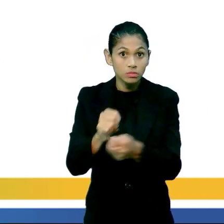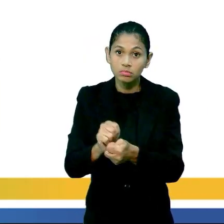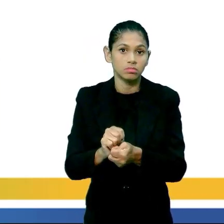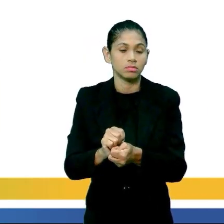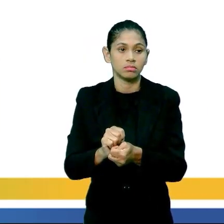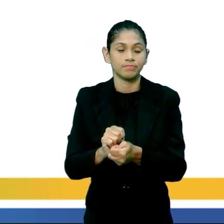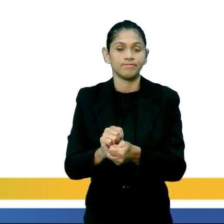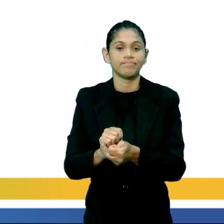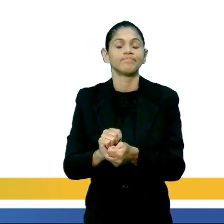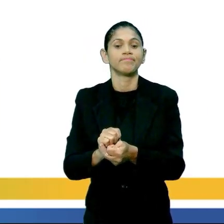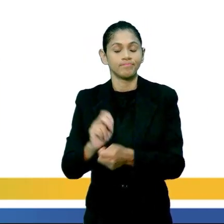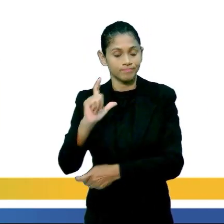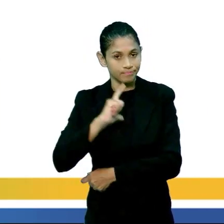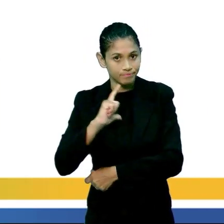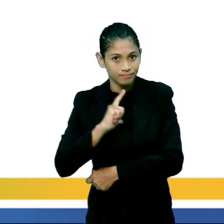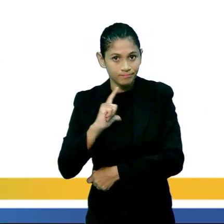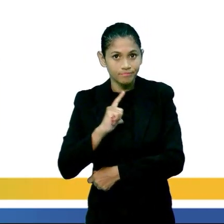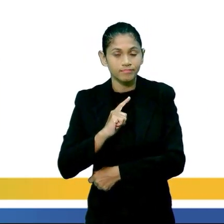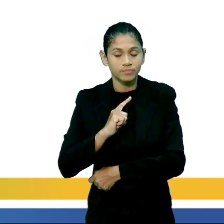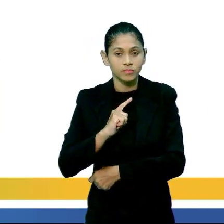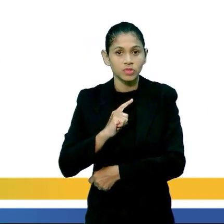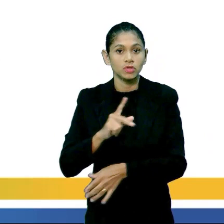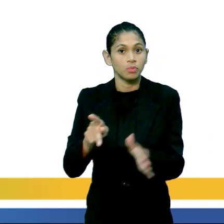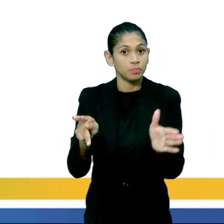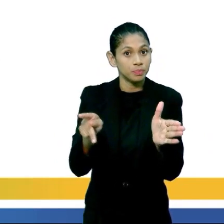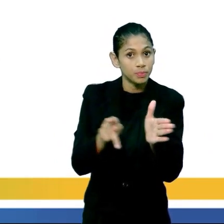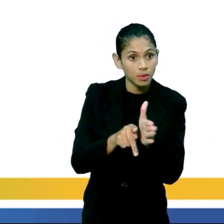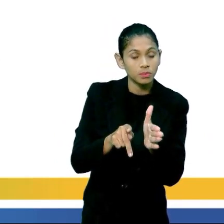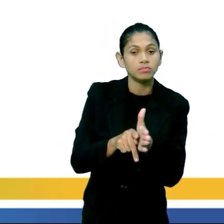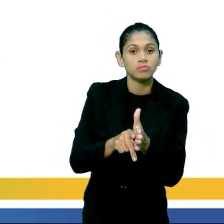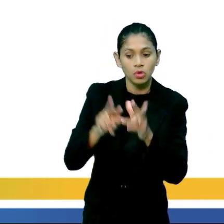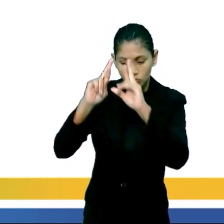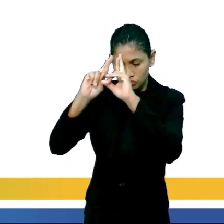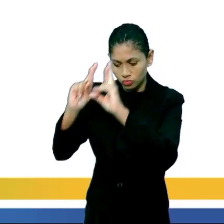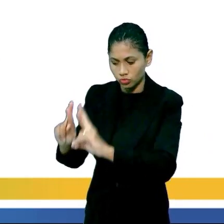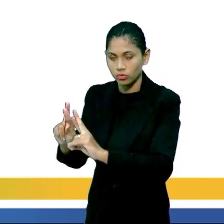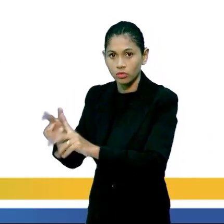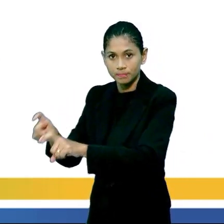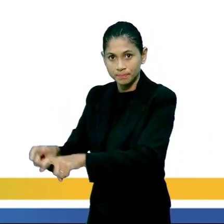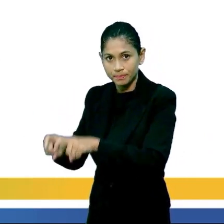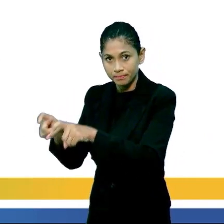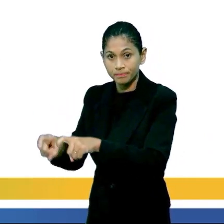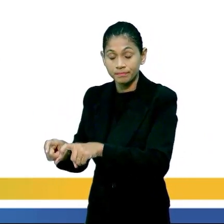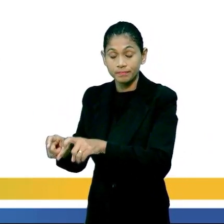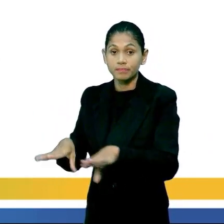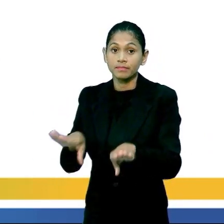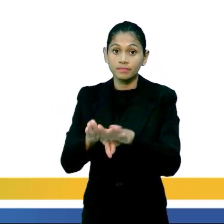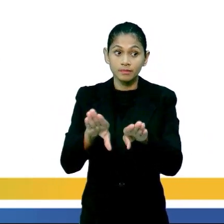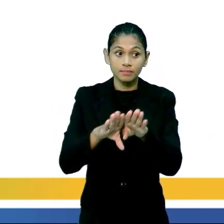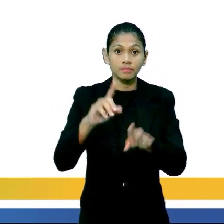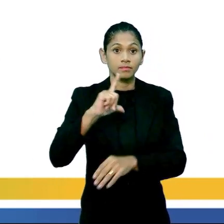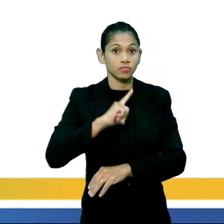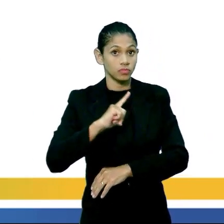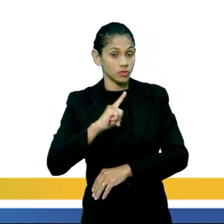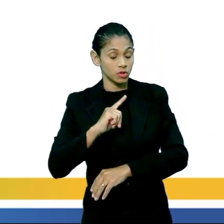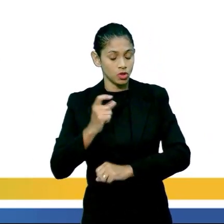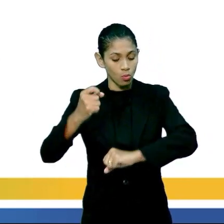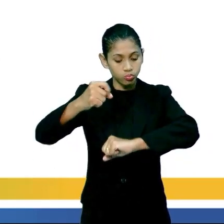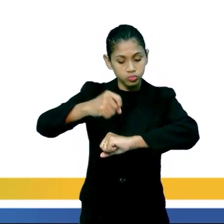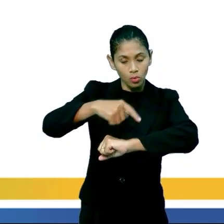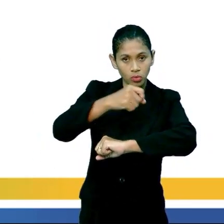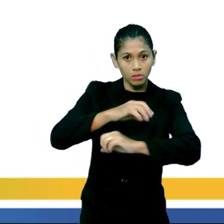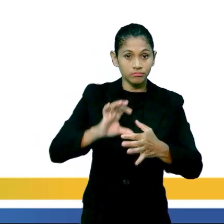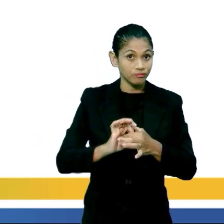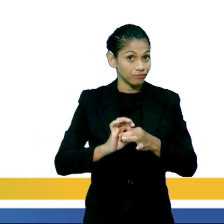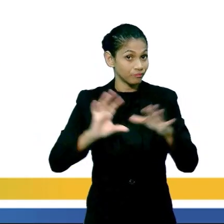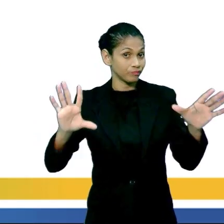seja, existia proprietários de terra, né? E também existiam os plantadores independentes. Esses não tinham